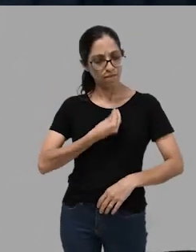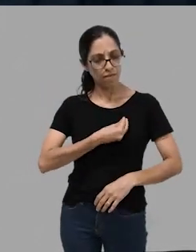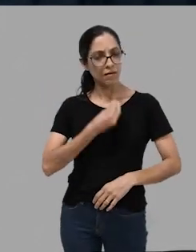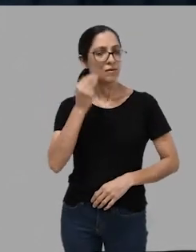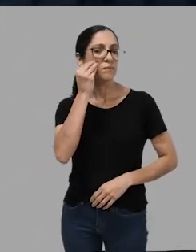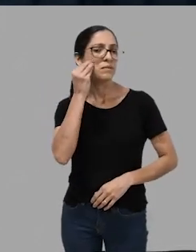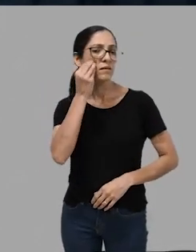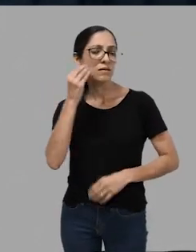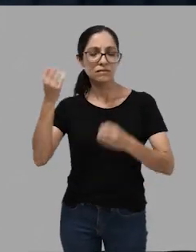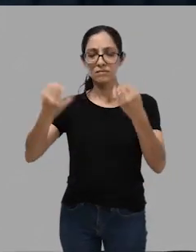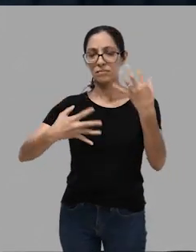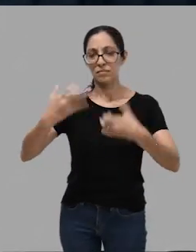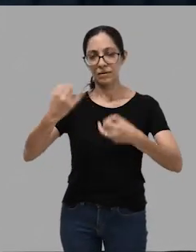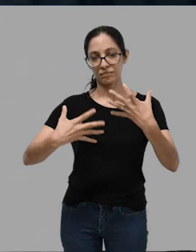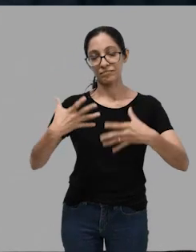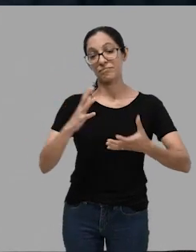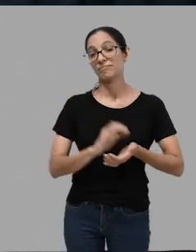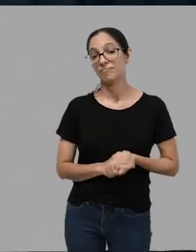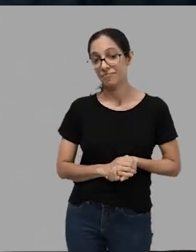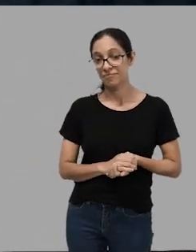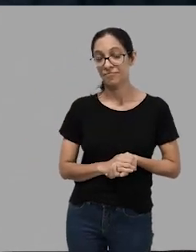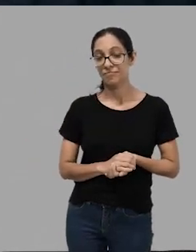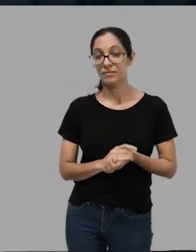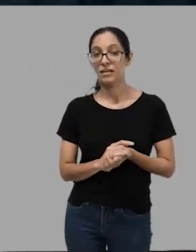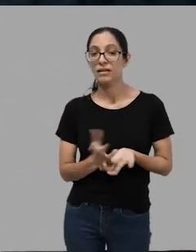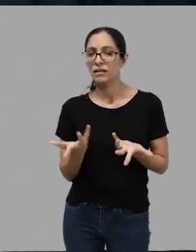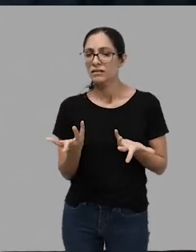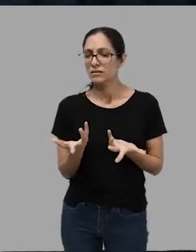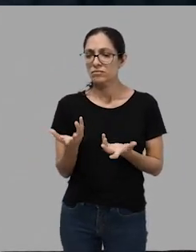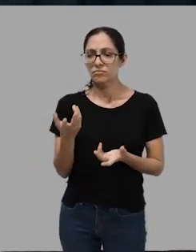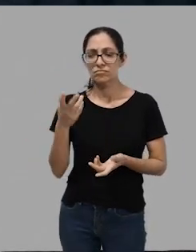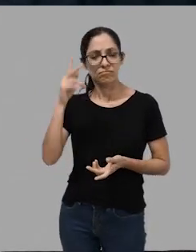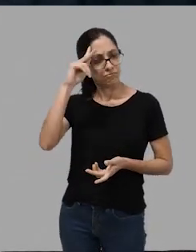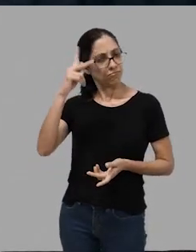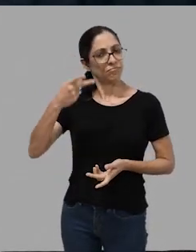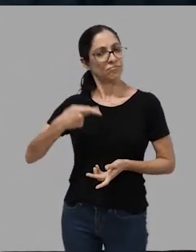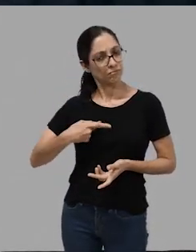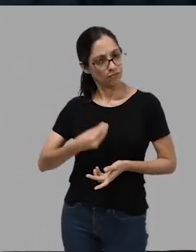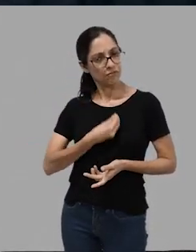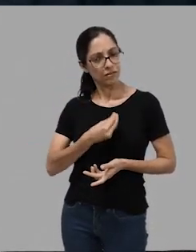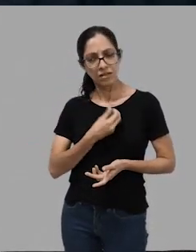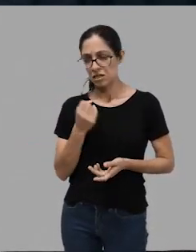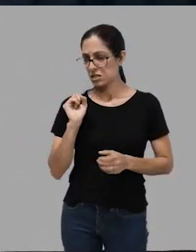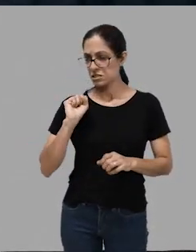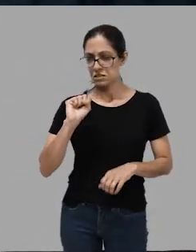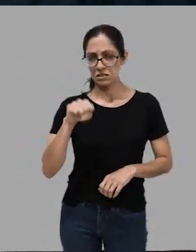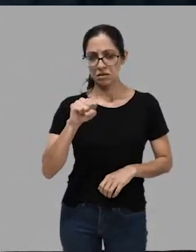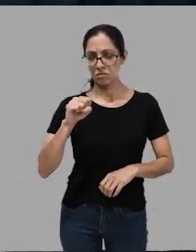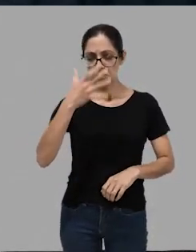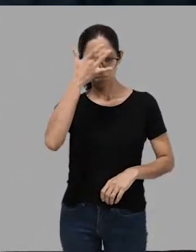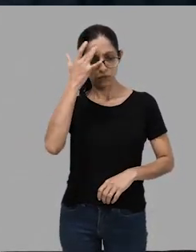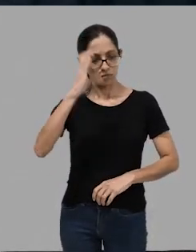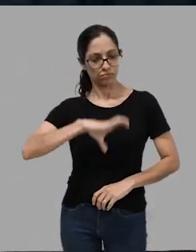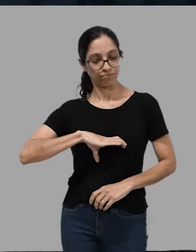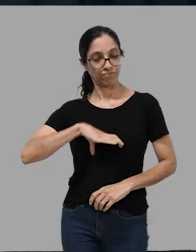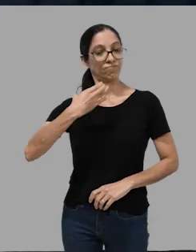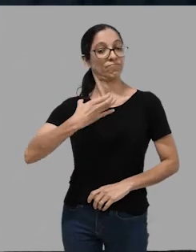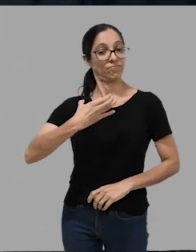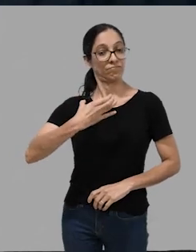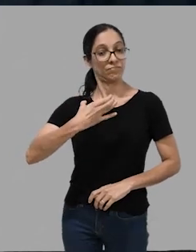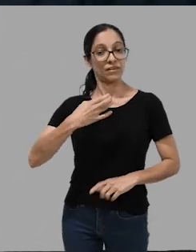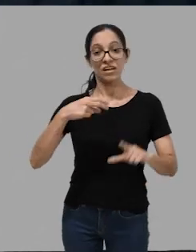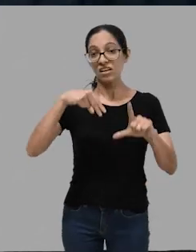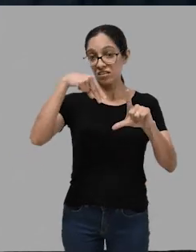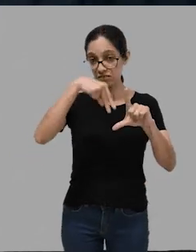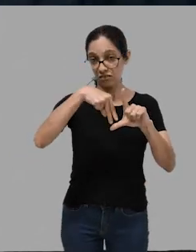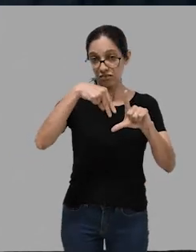dá mesmo não valia então eles contavam histórias sobre si sempre se pondo como herói e detalhe as novelas